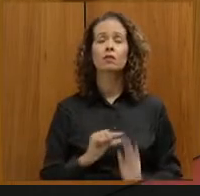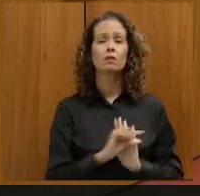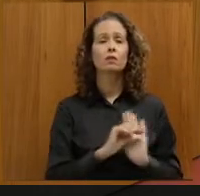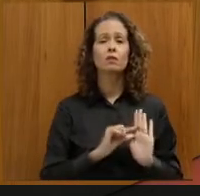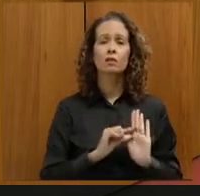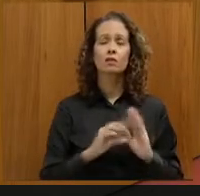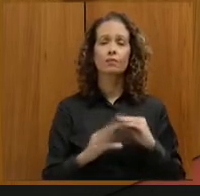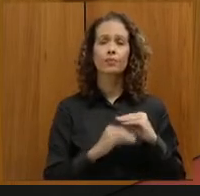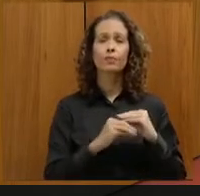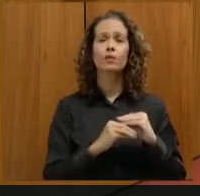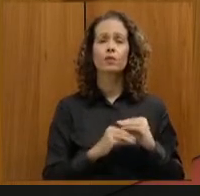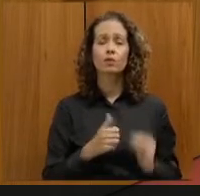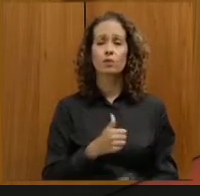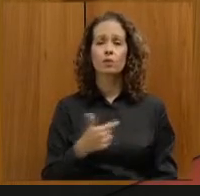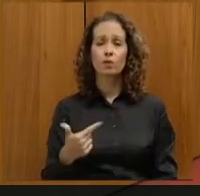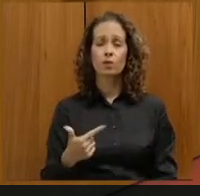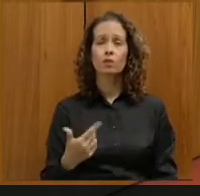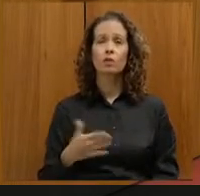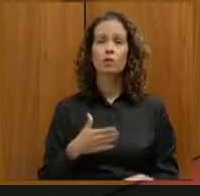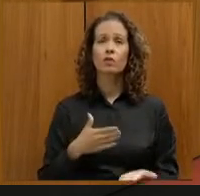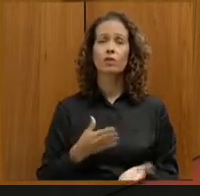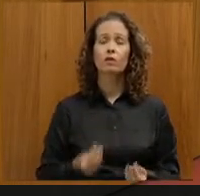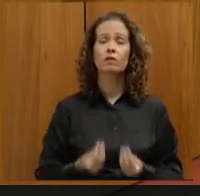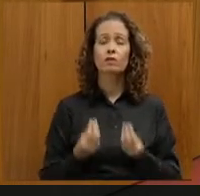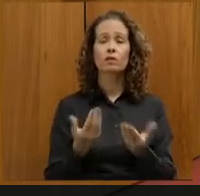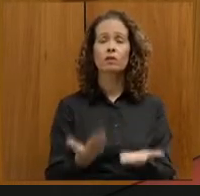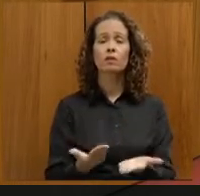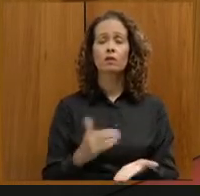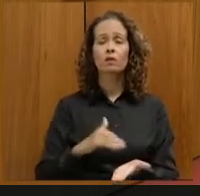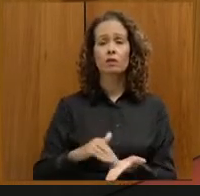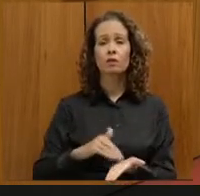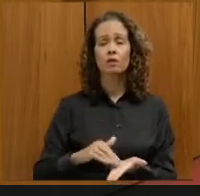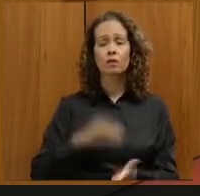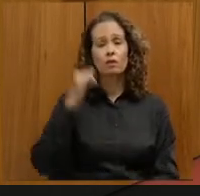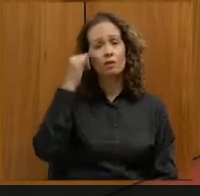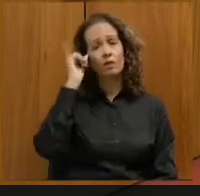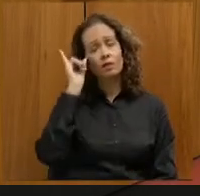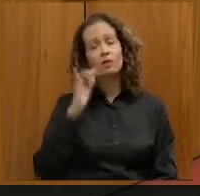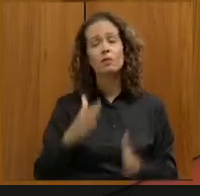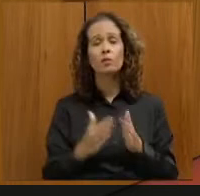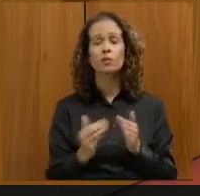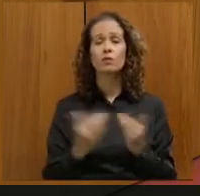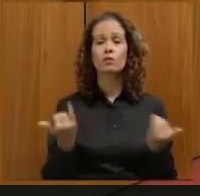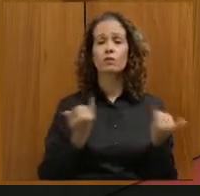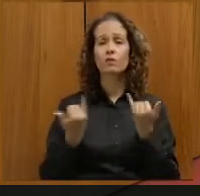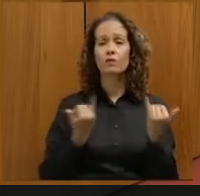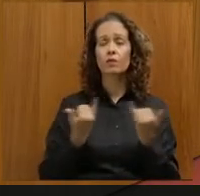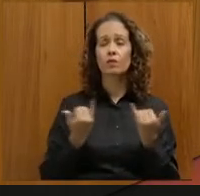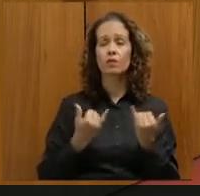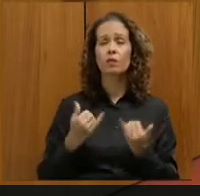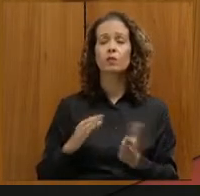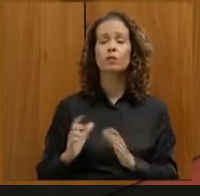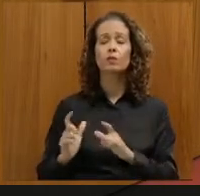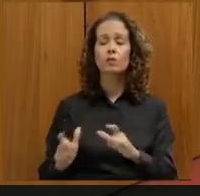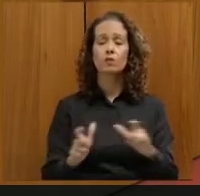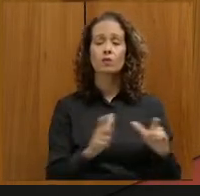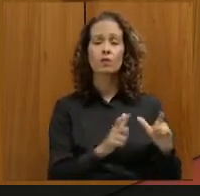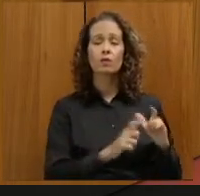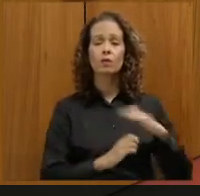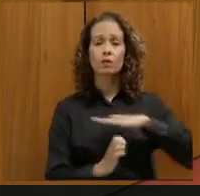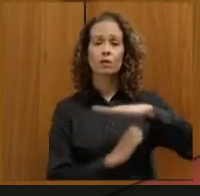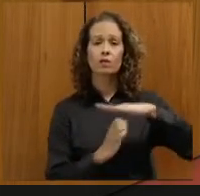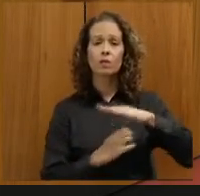seja encaminhado o secretário de estado da Fazenda pedido de informações sobre os setores as empresas